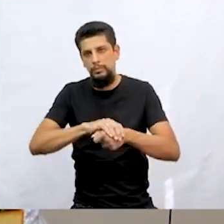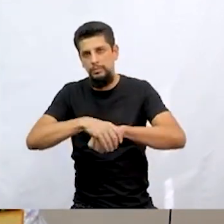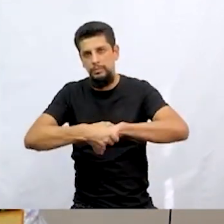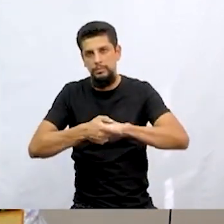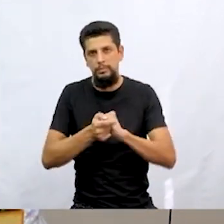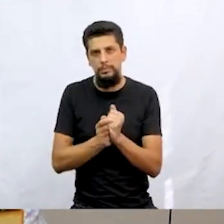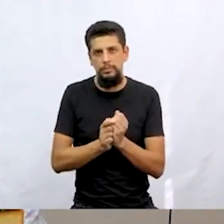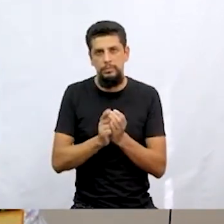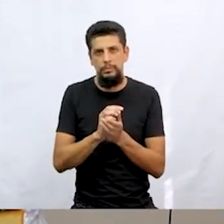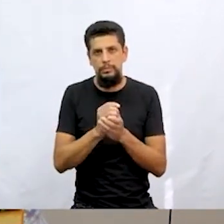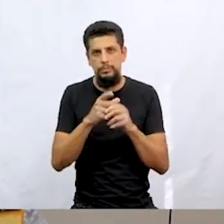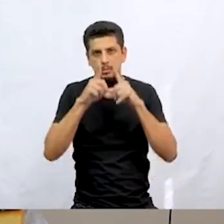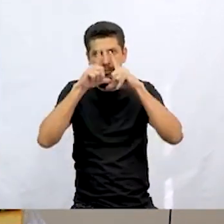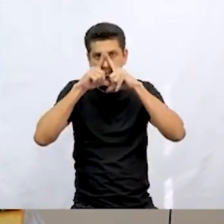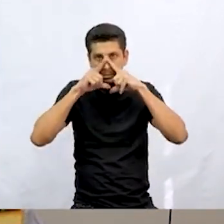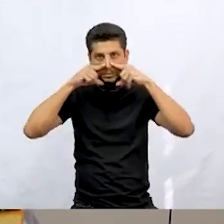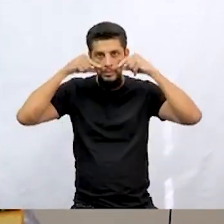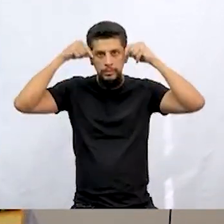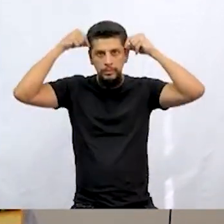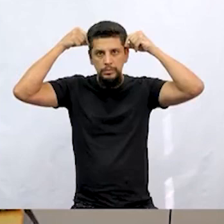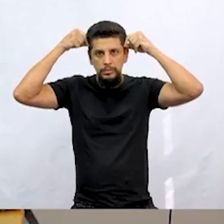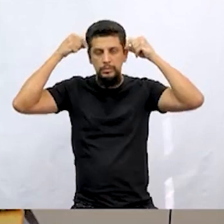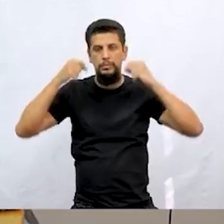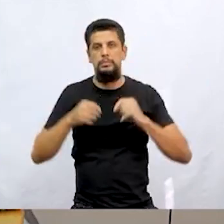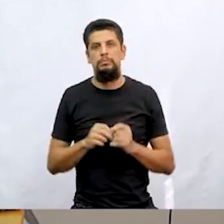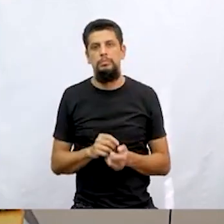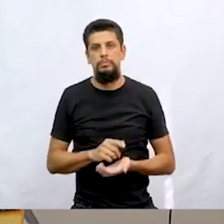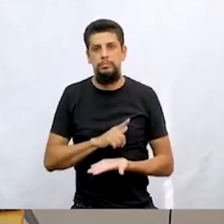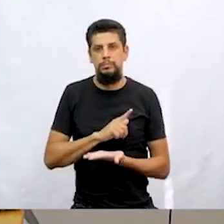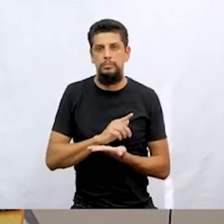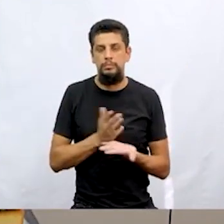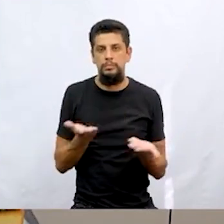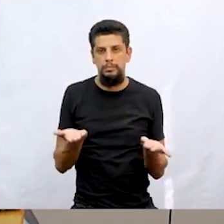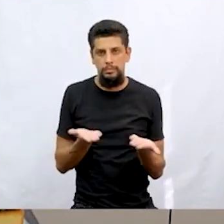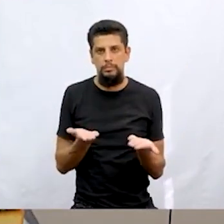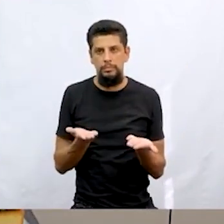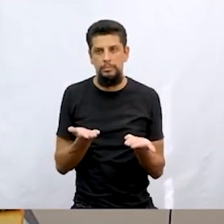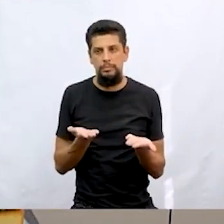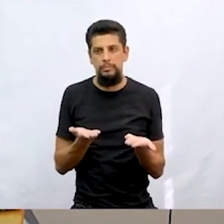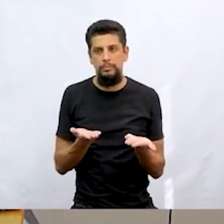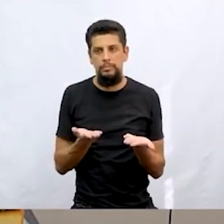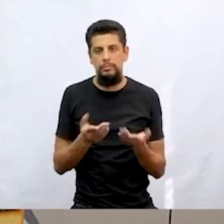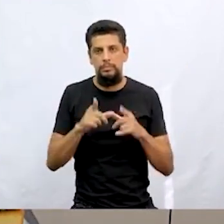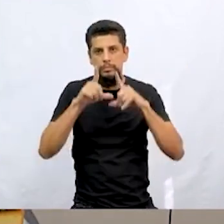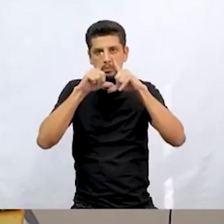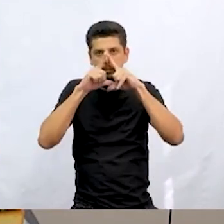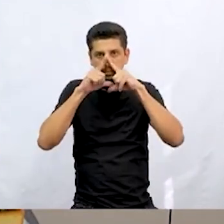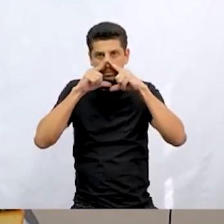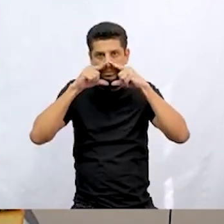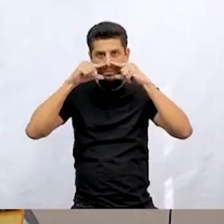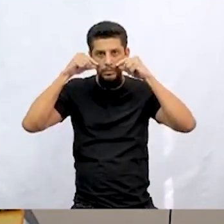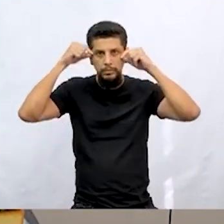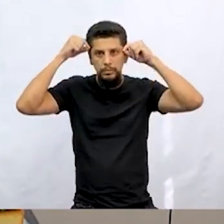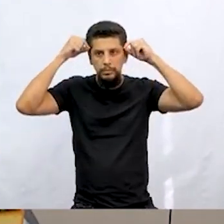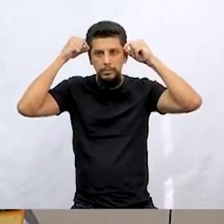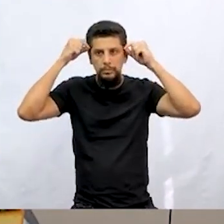pegar a nossa máscara, que está limpinha, dentro do saquinho.